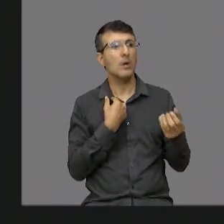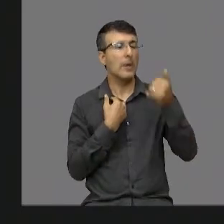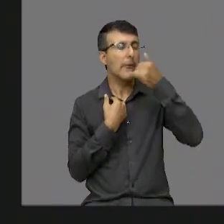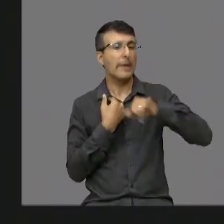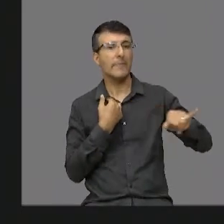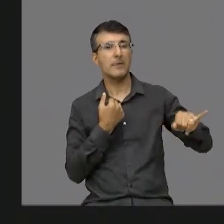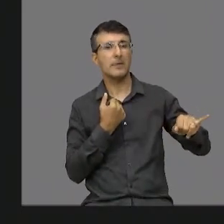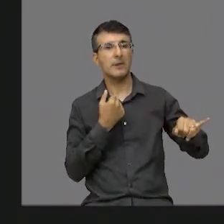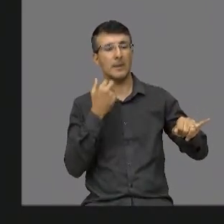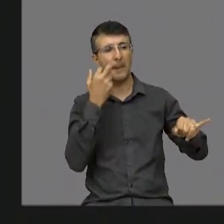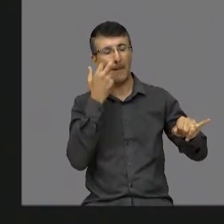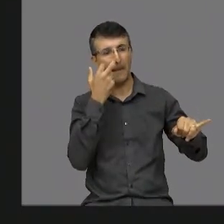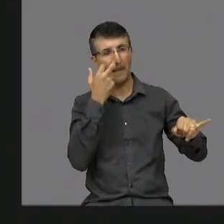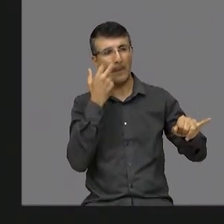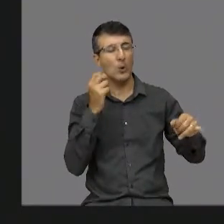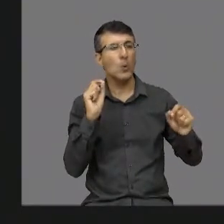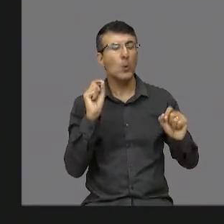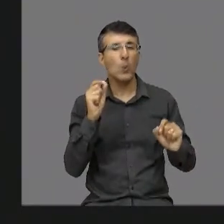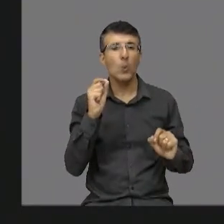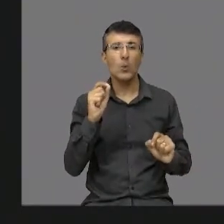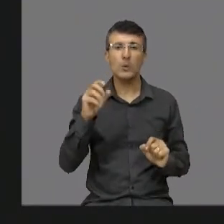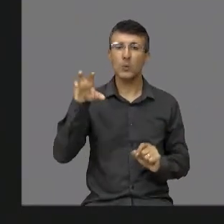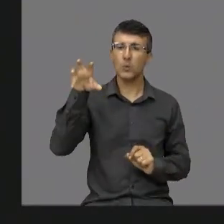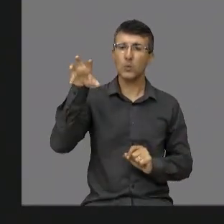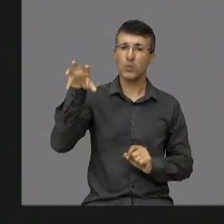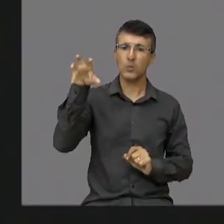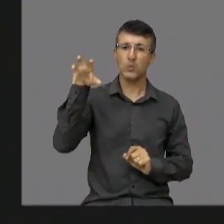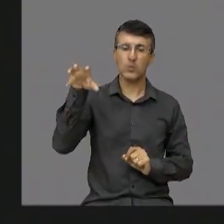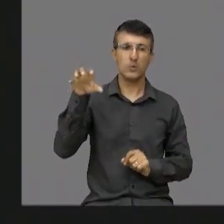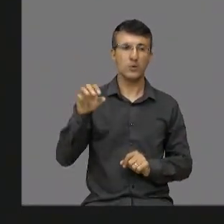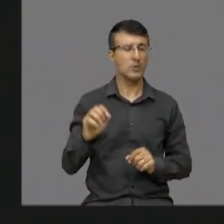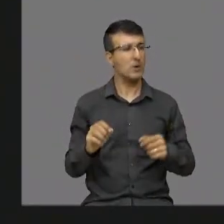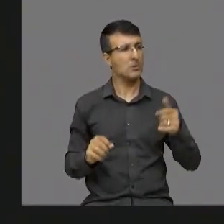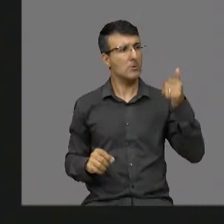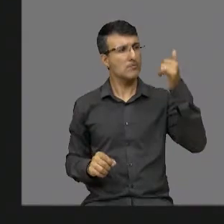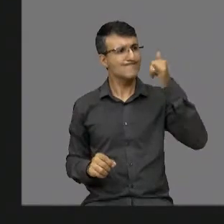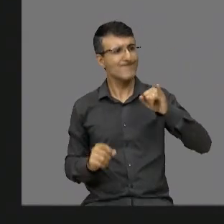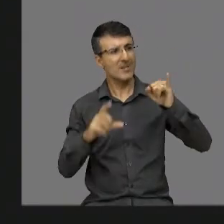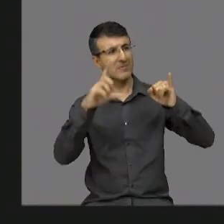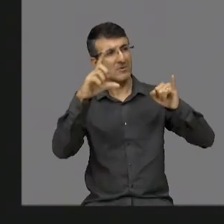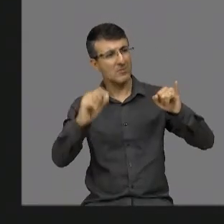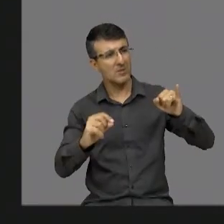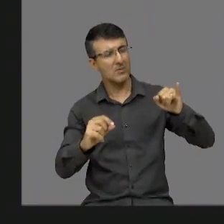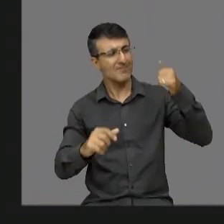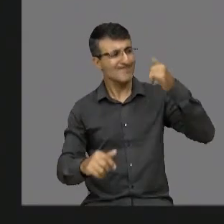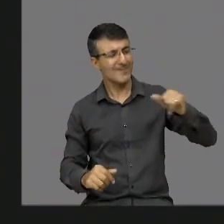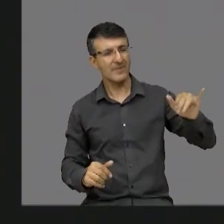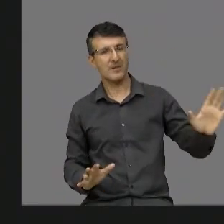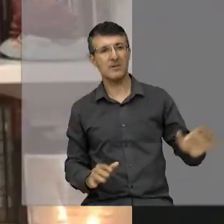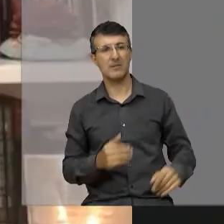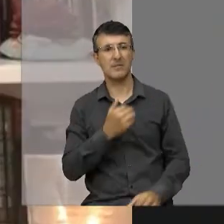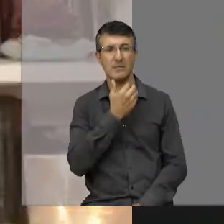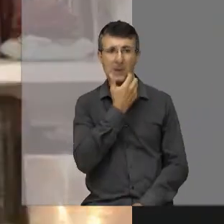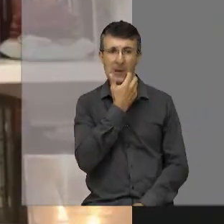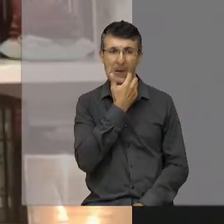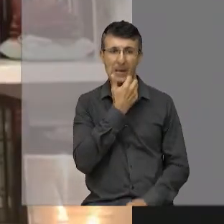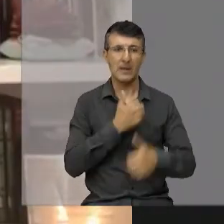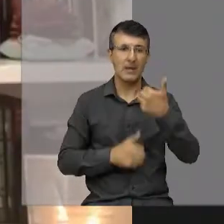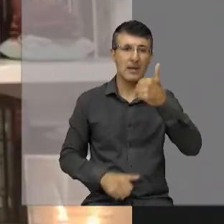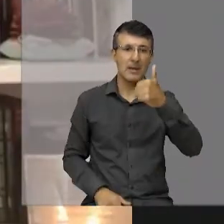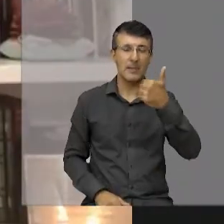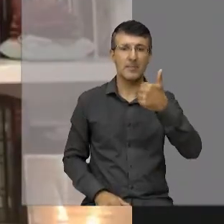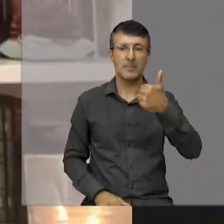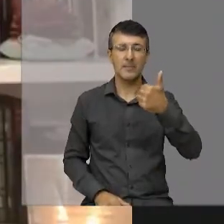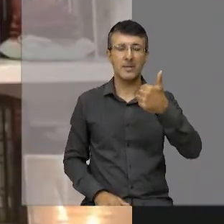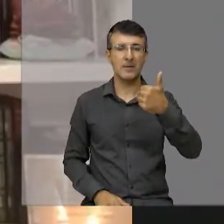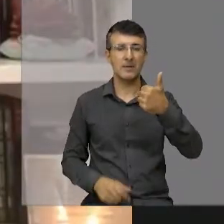pode fazer para diminuir, para evitar? Bom, vereadora, eu acho que a primeira providência